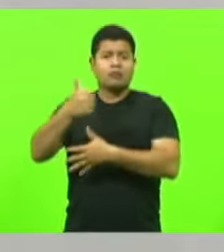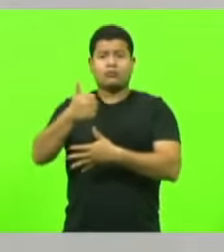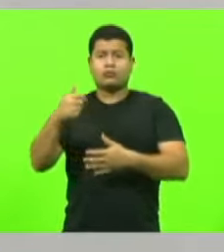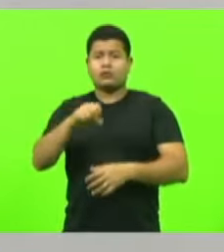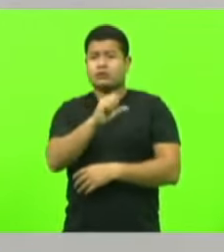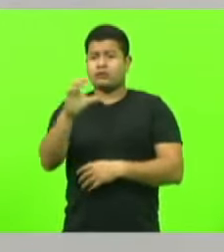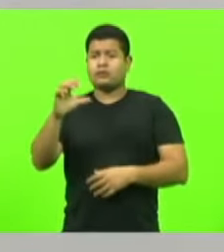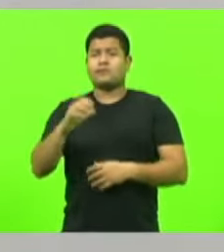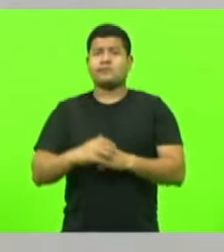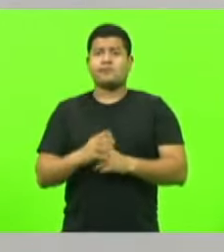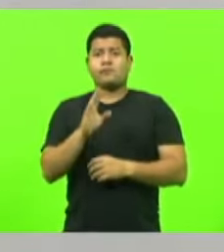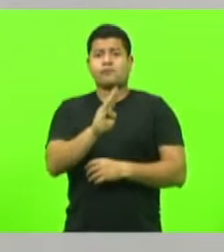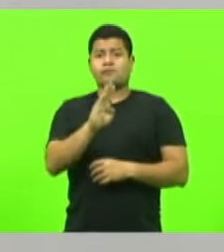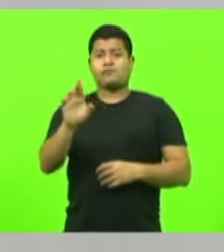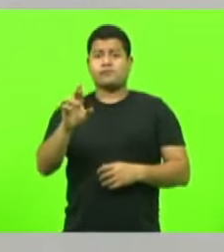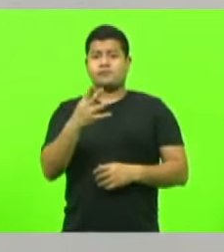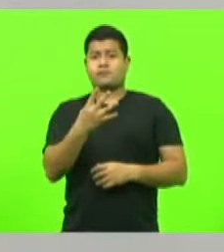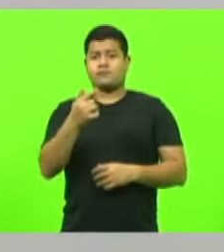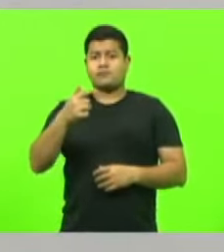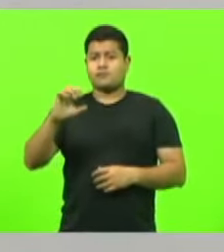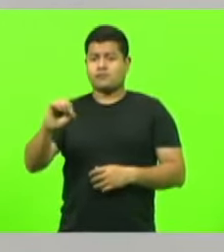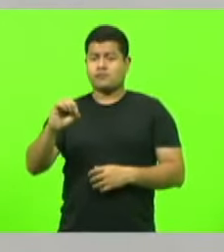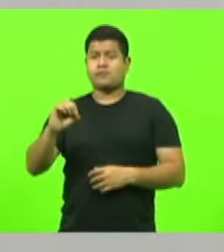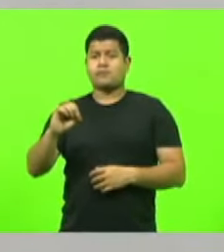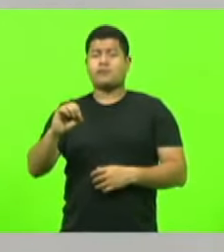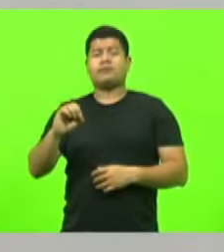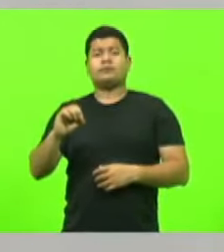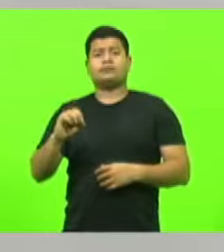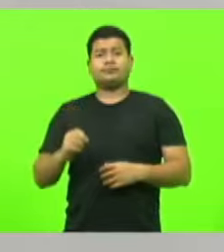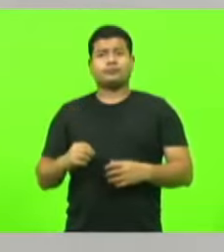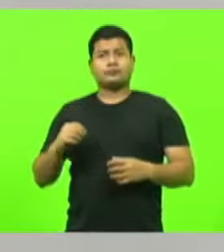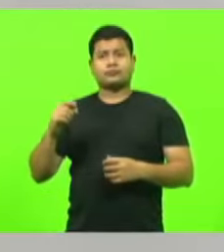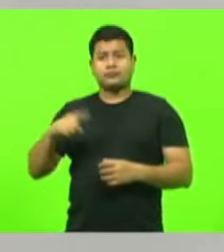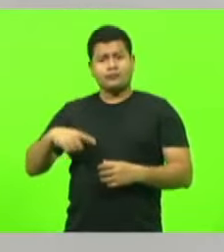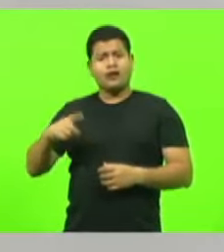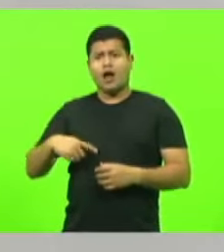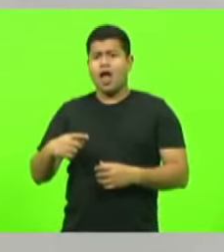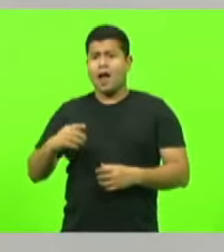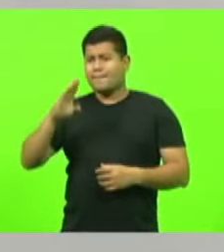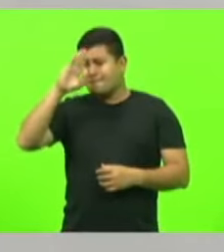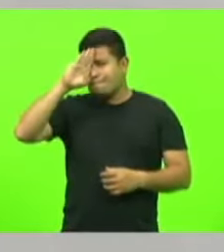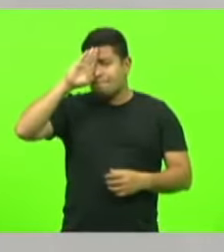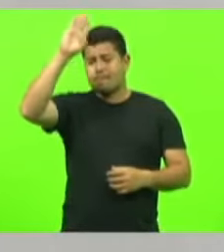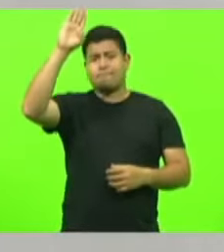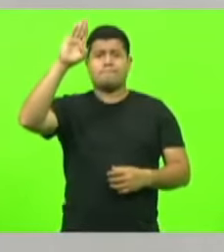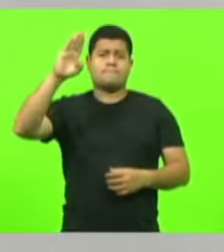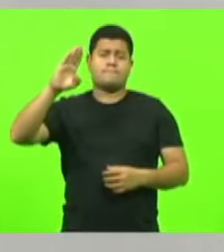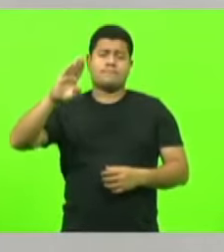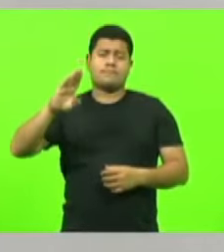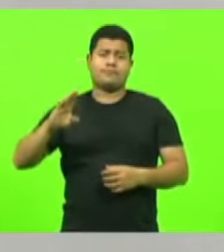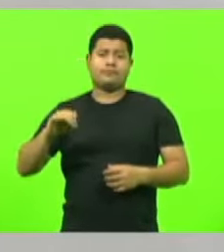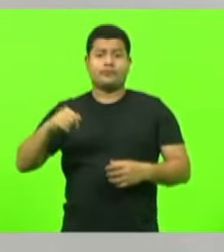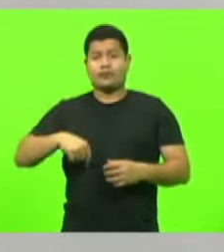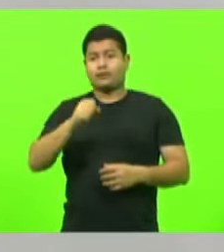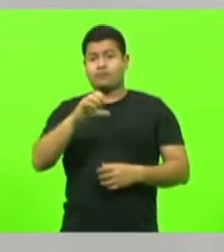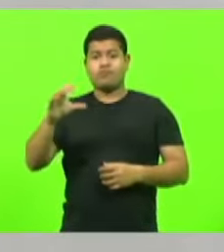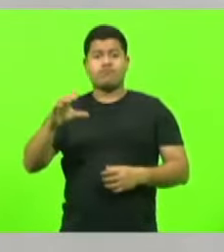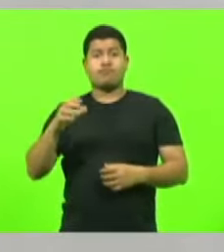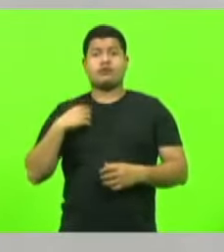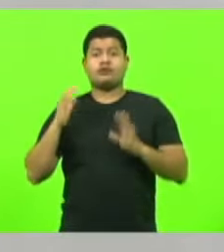A BR-470 é a prioridade das prioridades em Santa Catarina. Isso já na vinda do